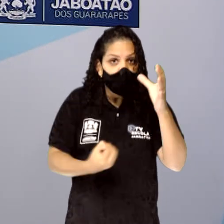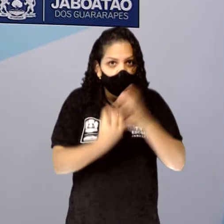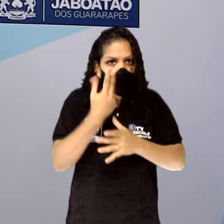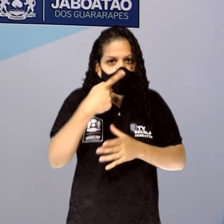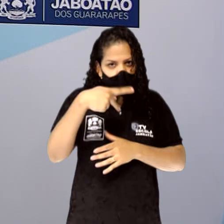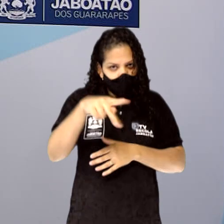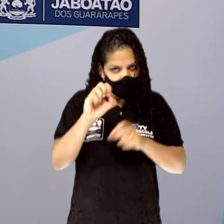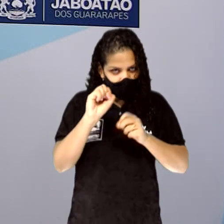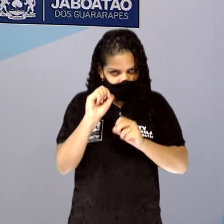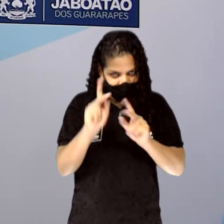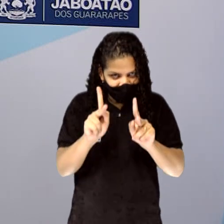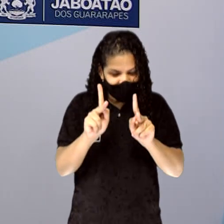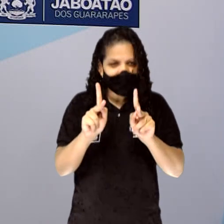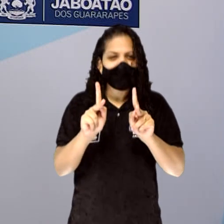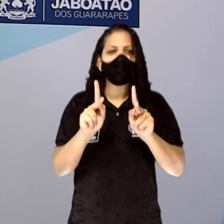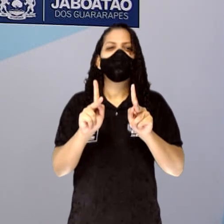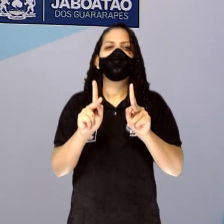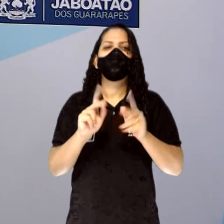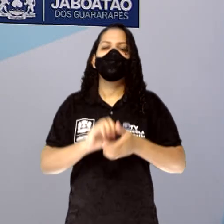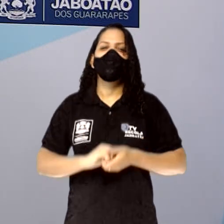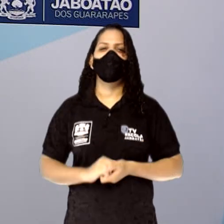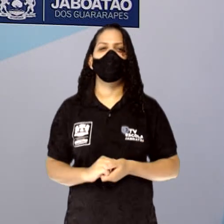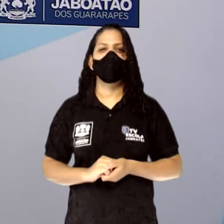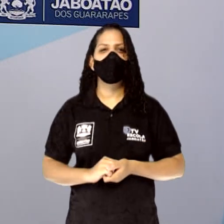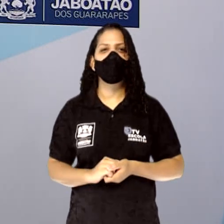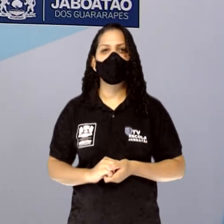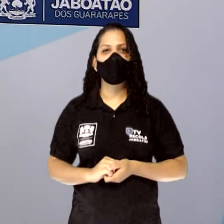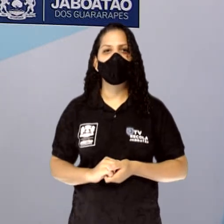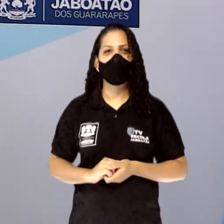de vocês. É bem simples, tá bom?